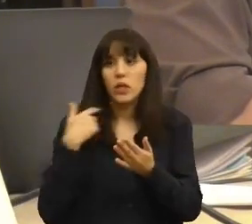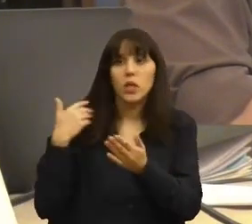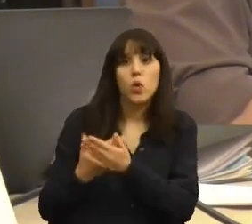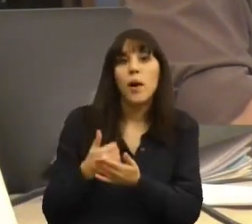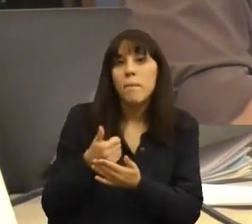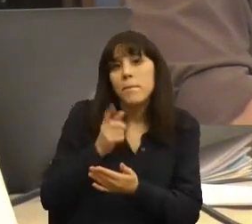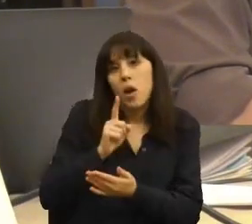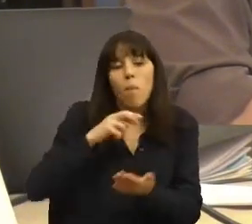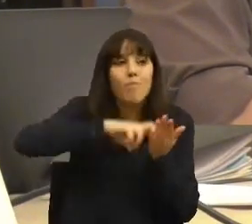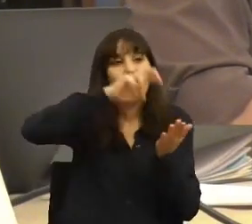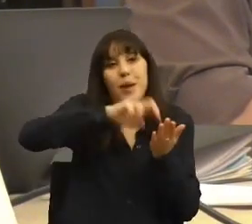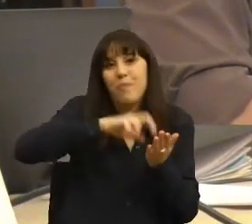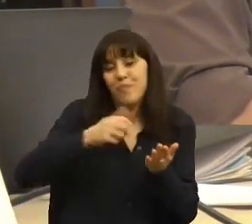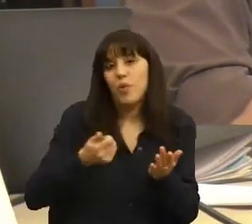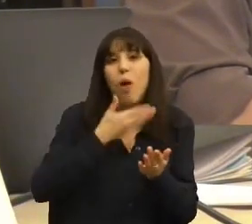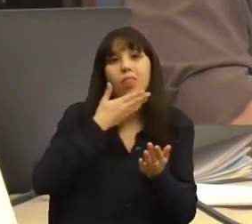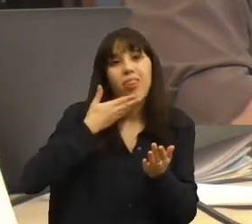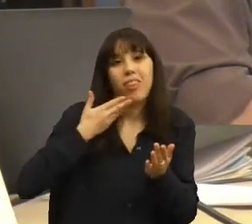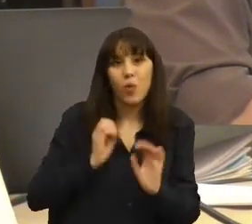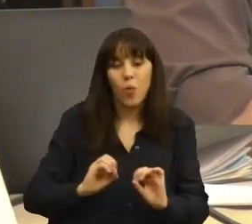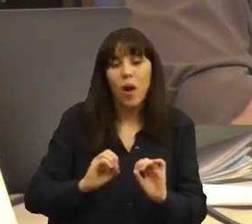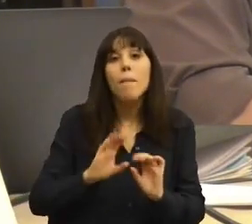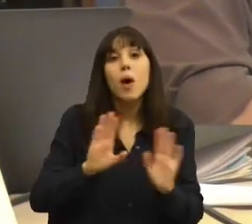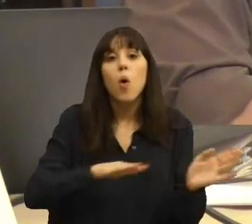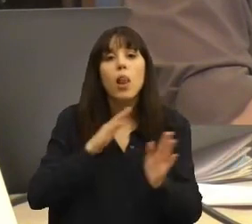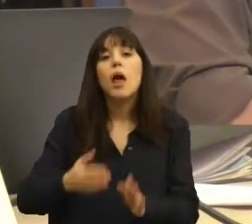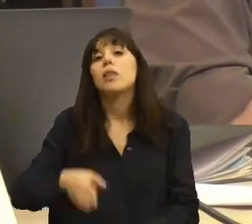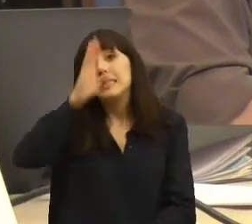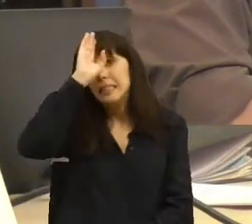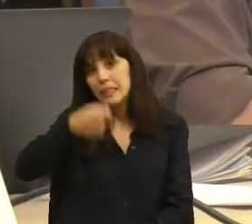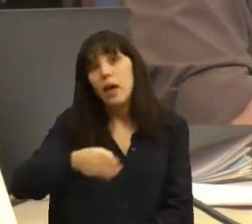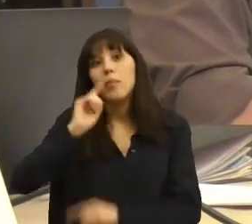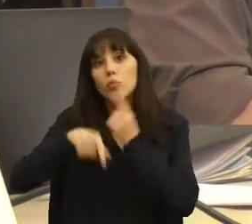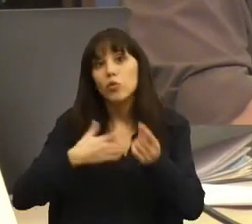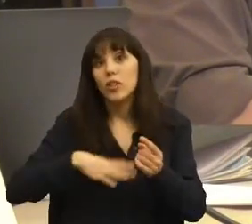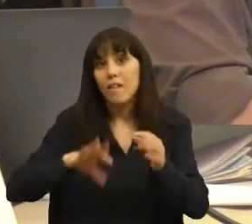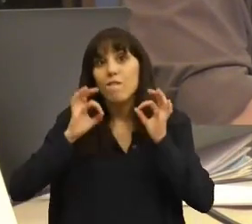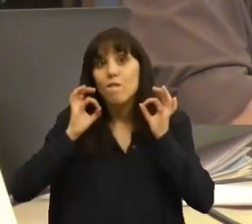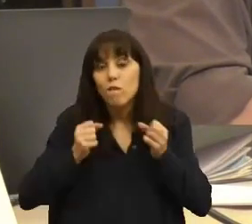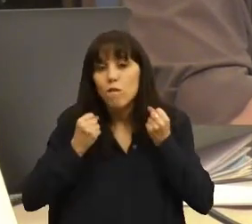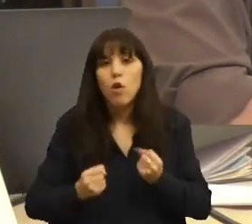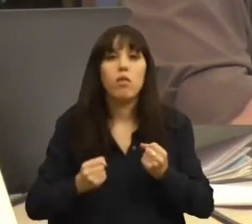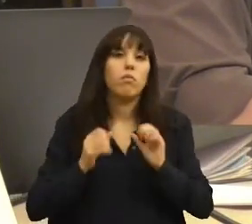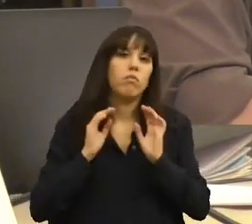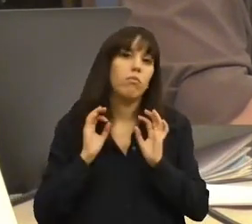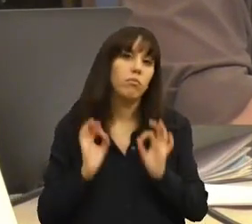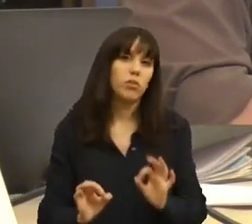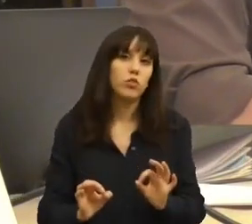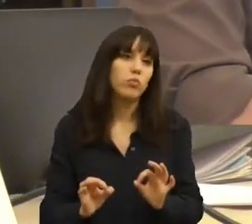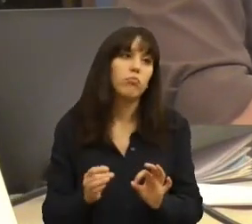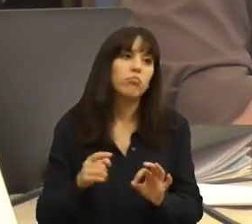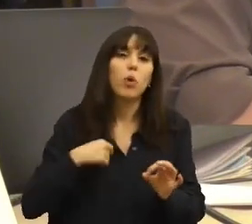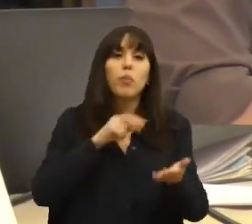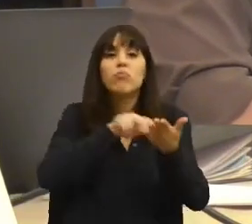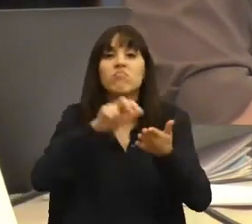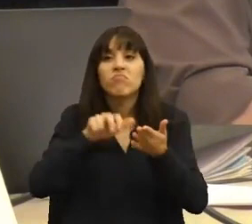facto ao tráfego pedonal, permite adivinhar uma linha de desejo forte que tem sido inibido de utilizar